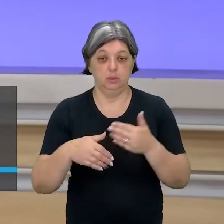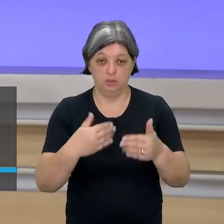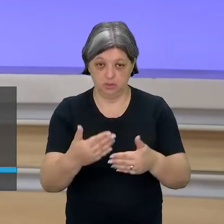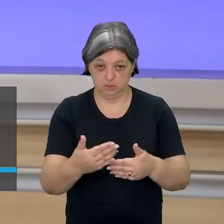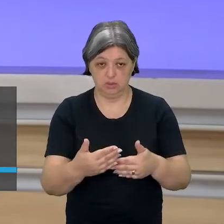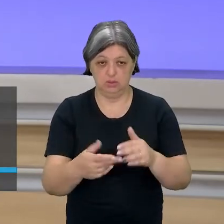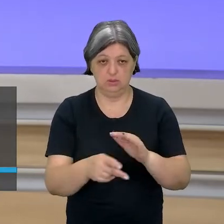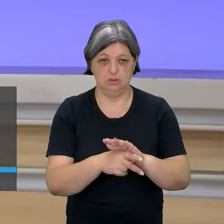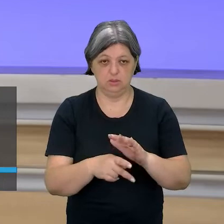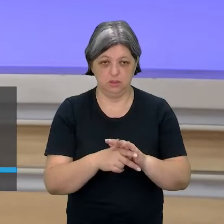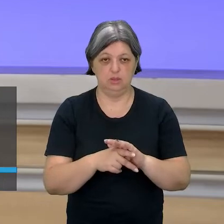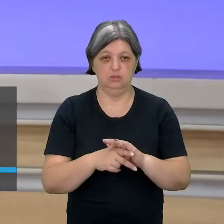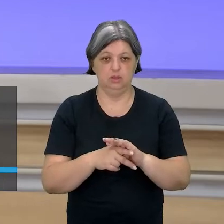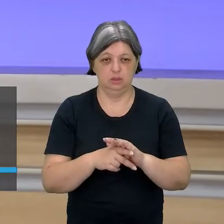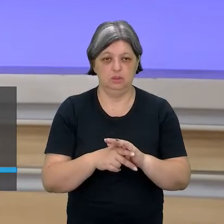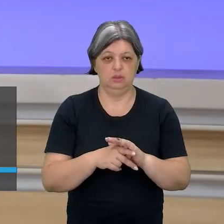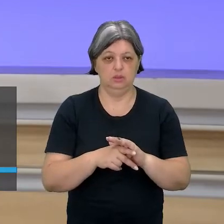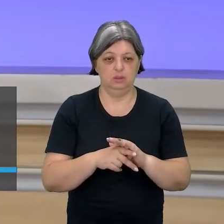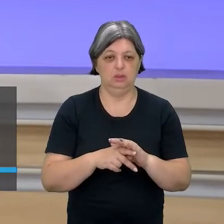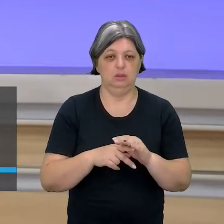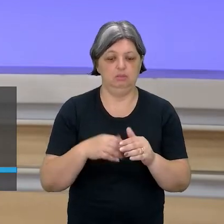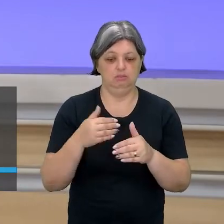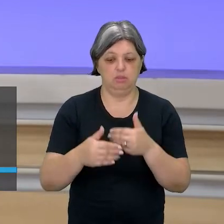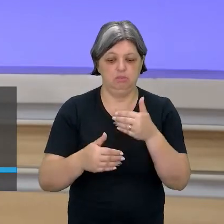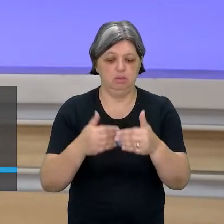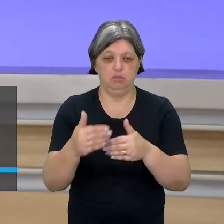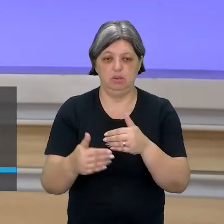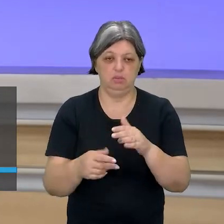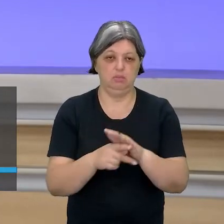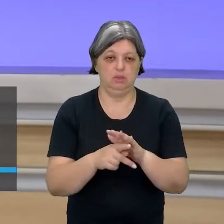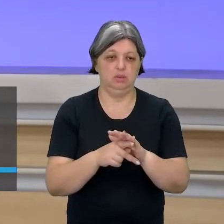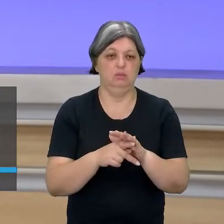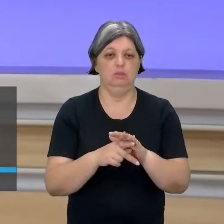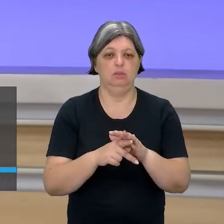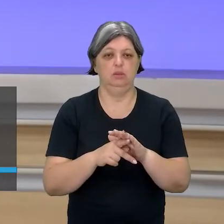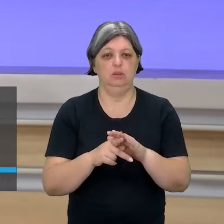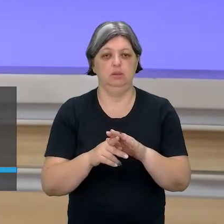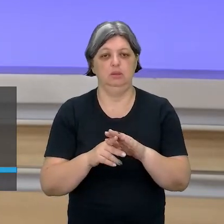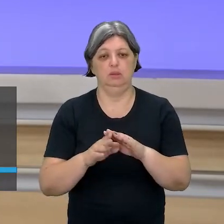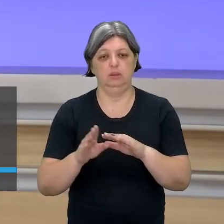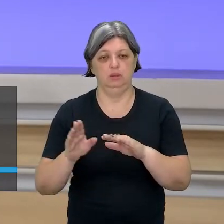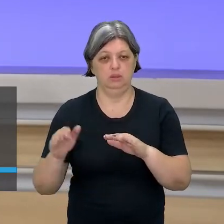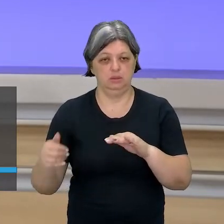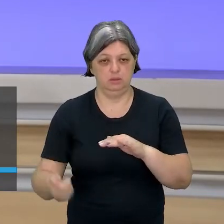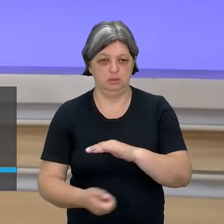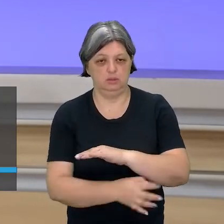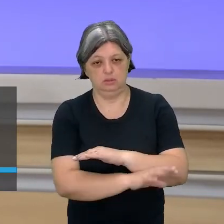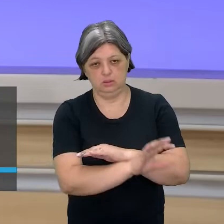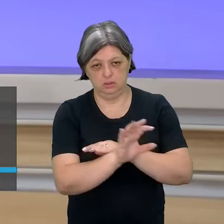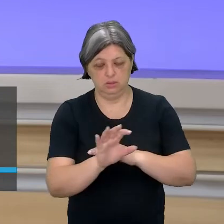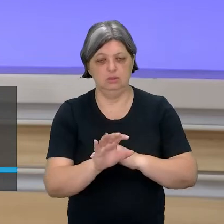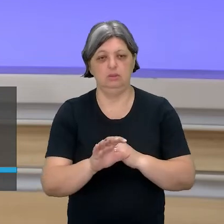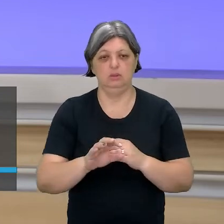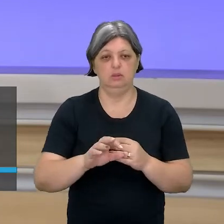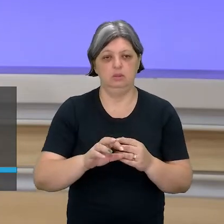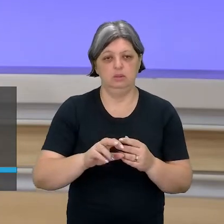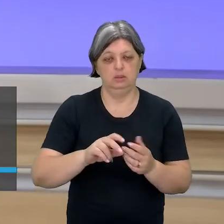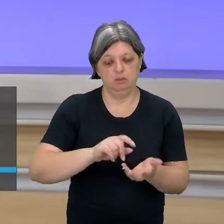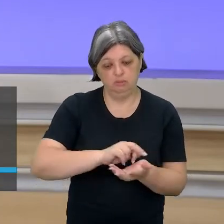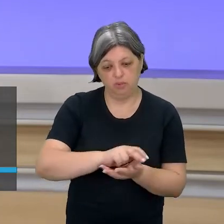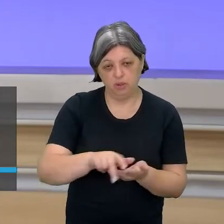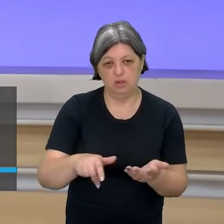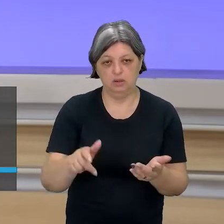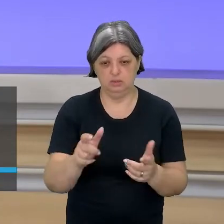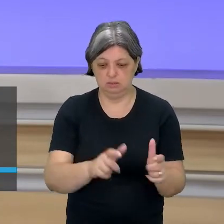de sucessão ecológica, ambientes que foram deixados, abandonados, muitos desses ambientes